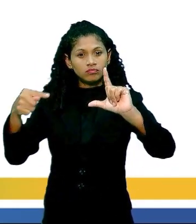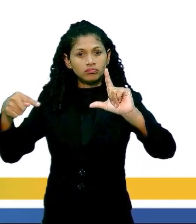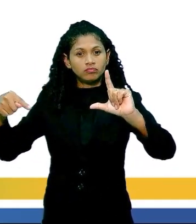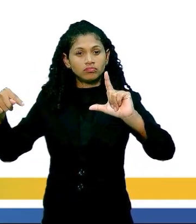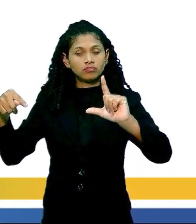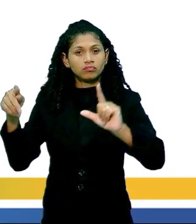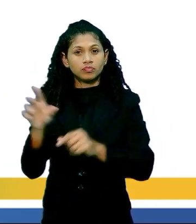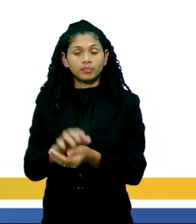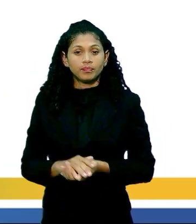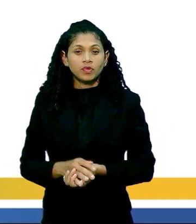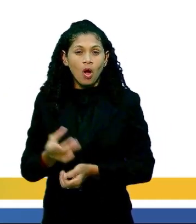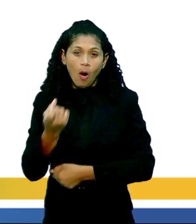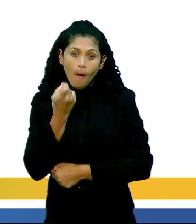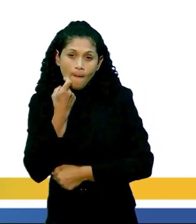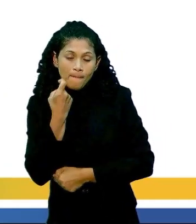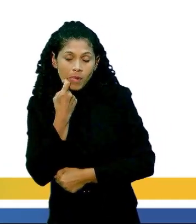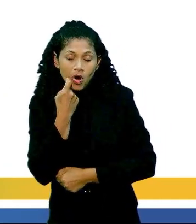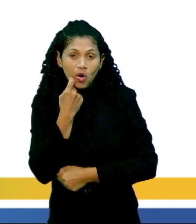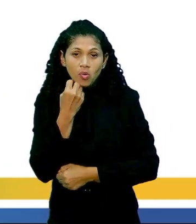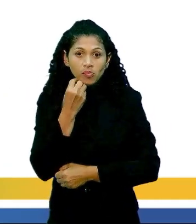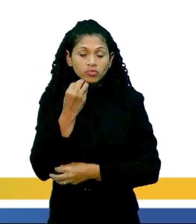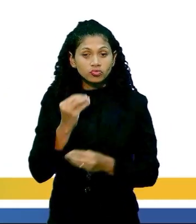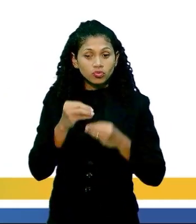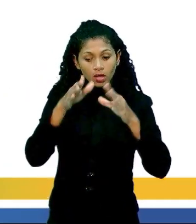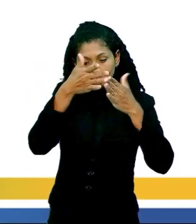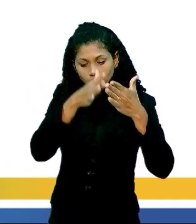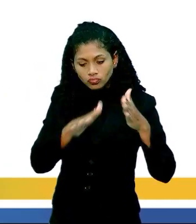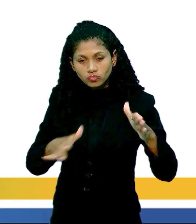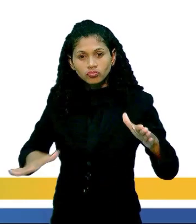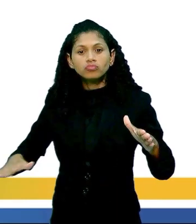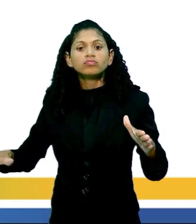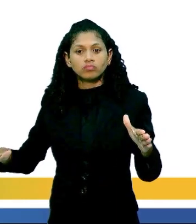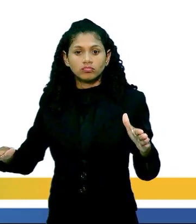mosquito transmissor de doenças em determinada região. Pode ser até